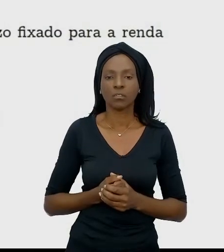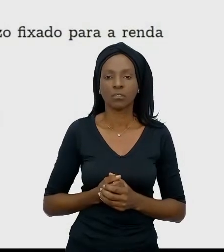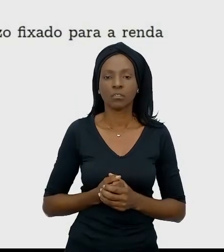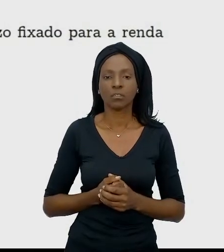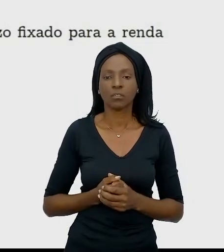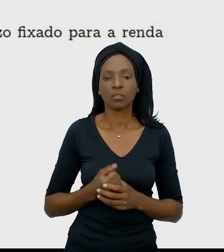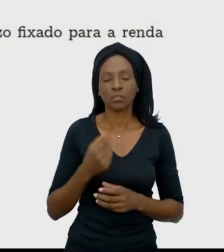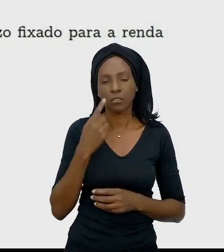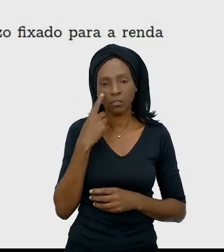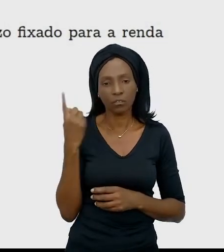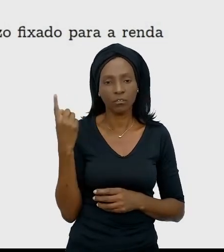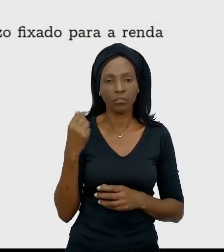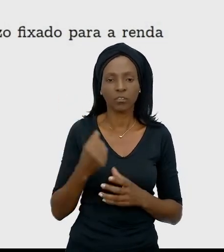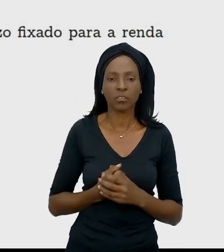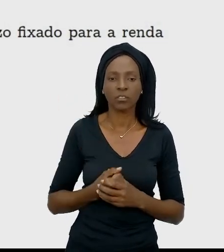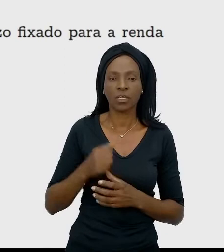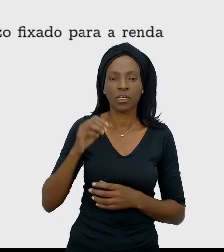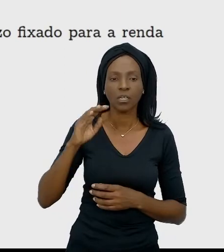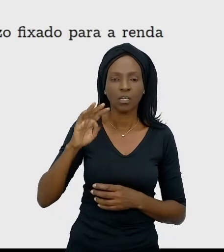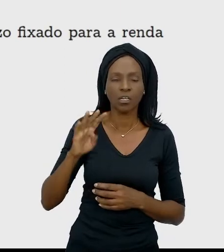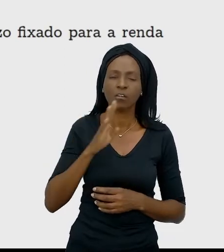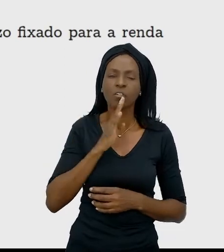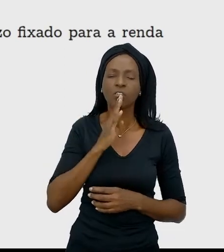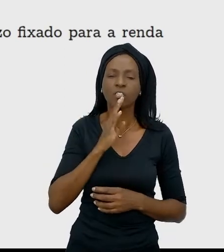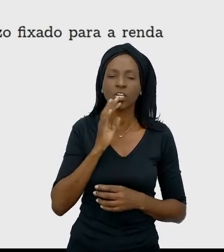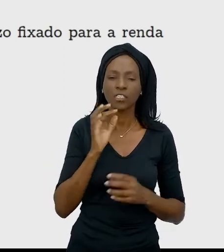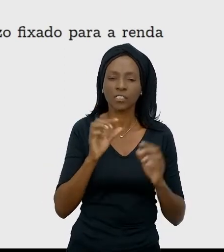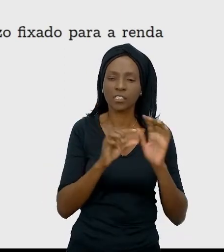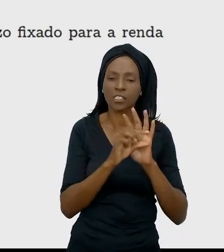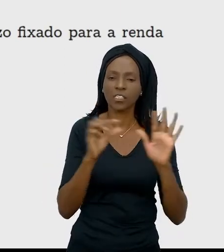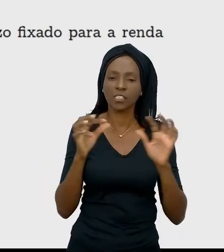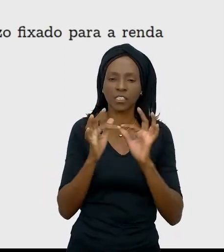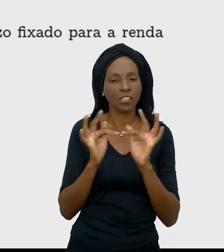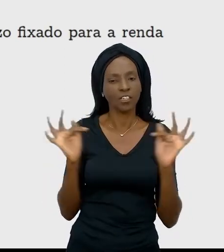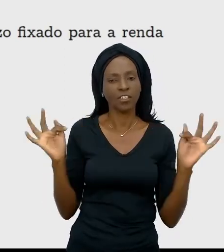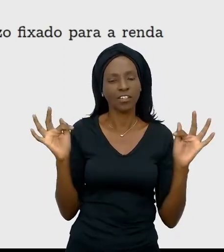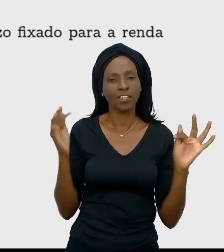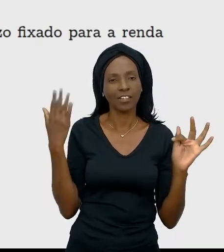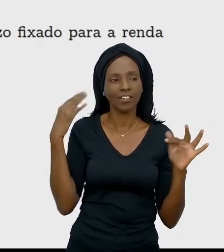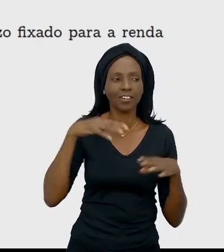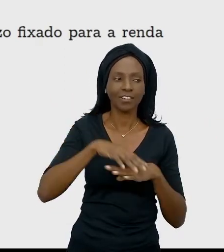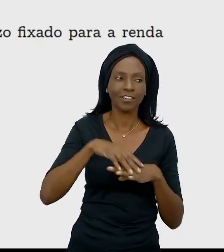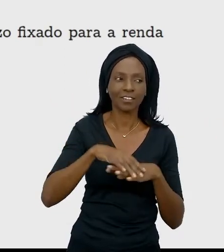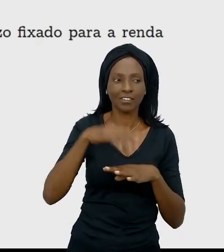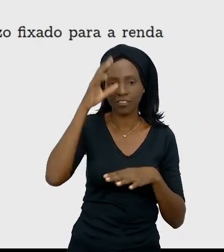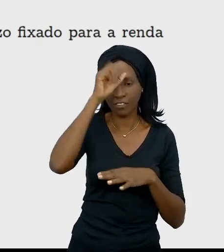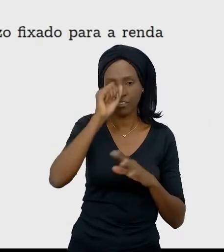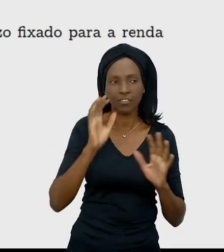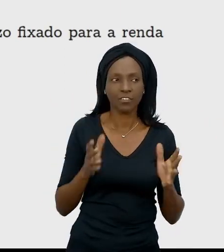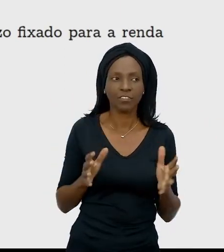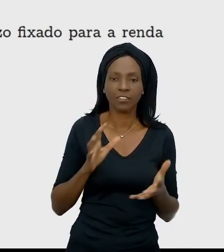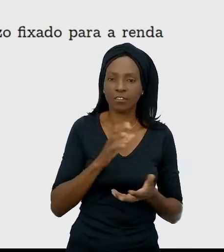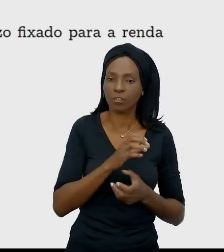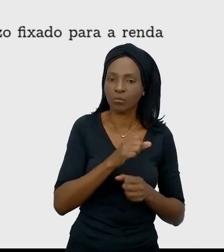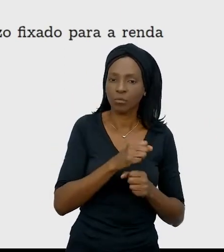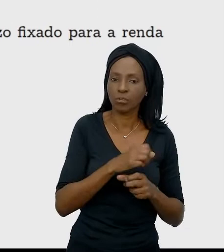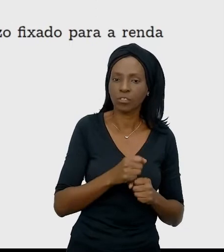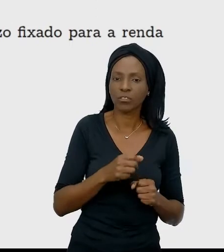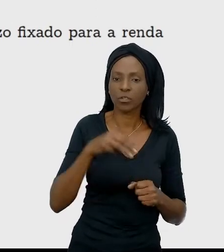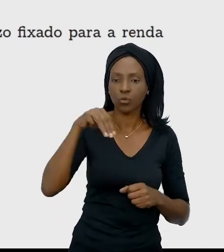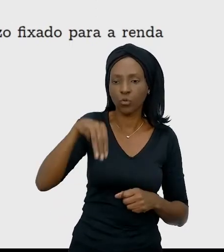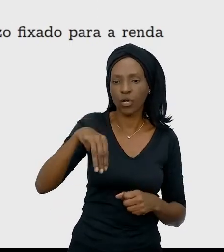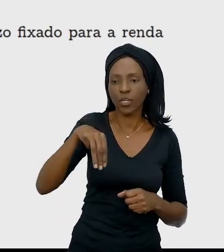vão reconhecer essa fórmula aí, que vocês viram na formação geral básica, na aula de matemática. Então, montante é igual a